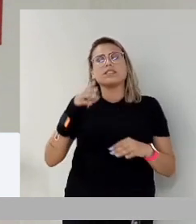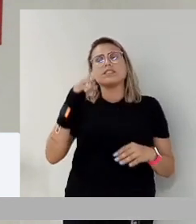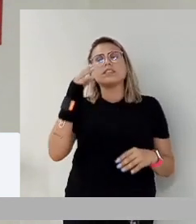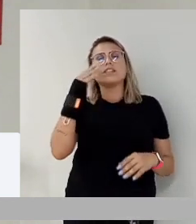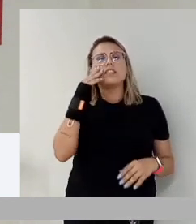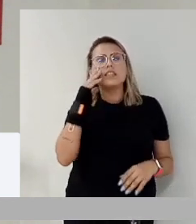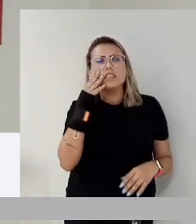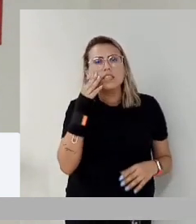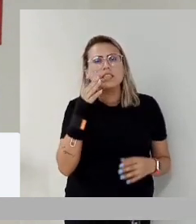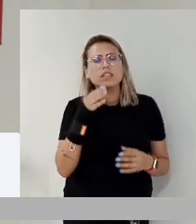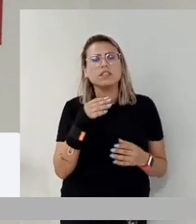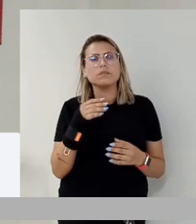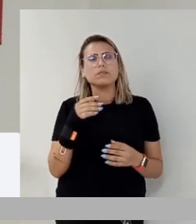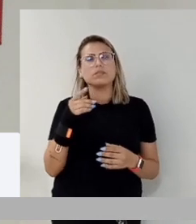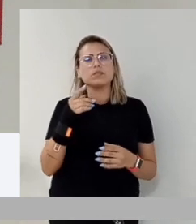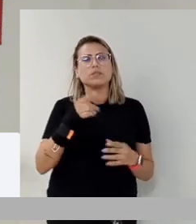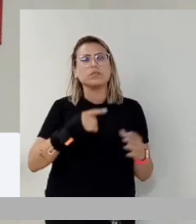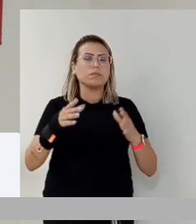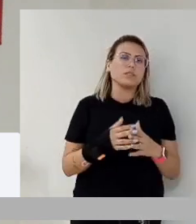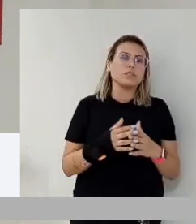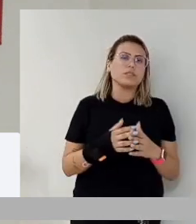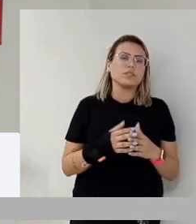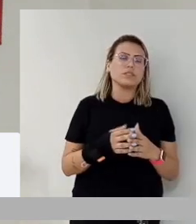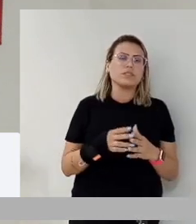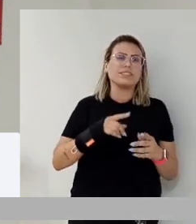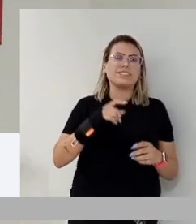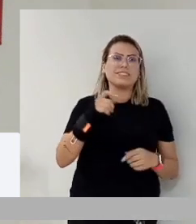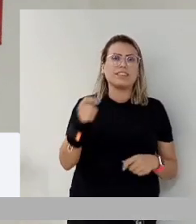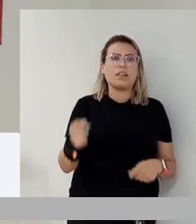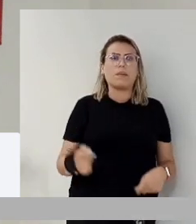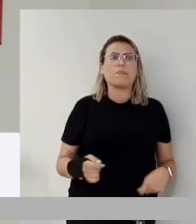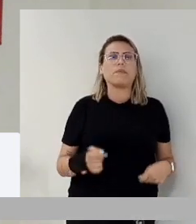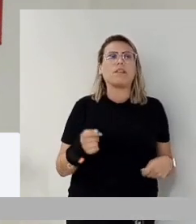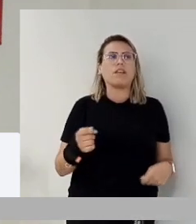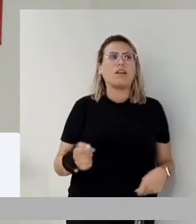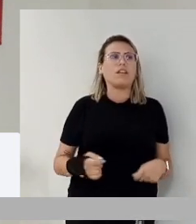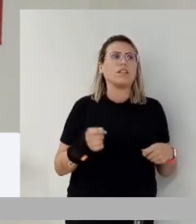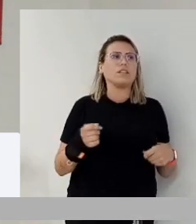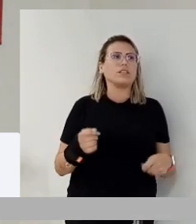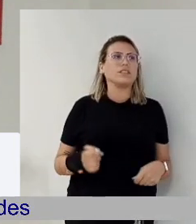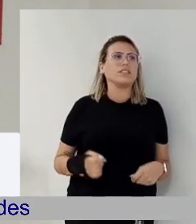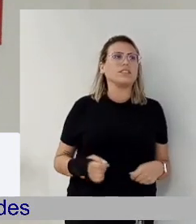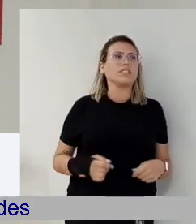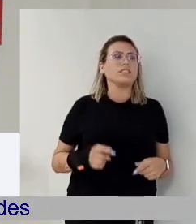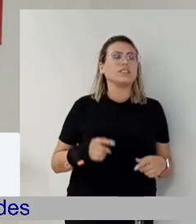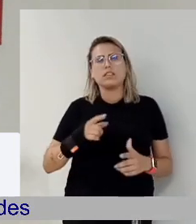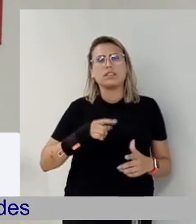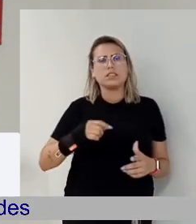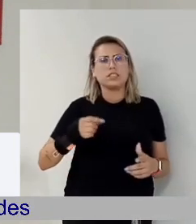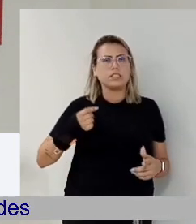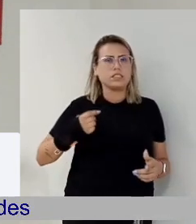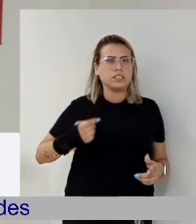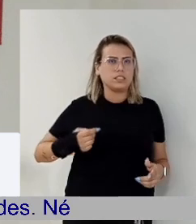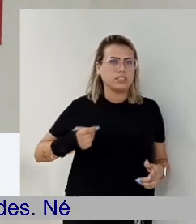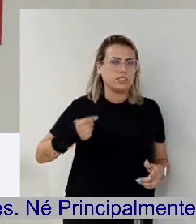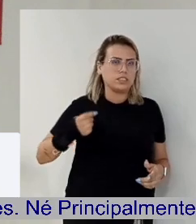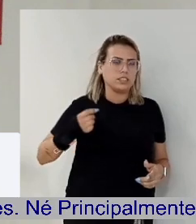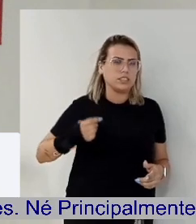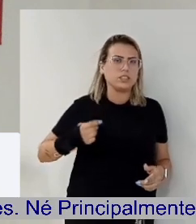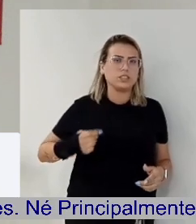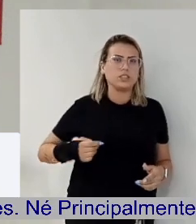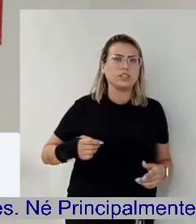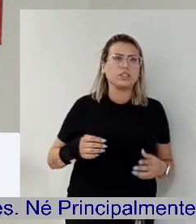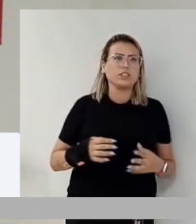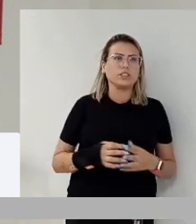o período né de de dessa capinagem as dificuldades que se existe né Principalmente